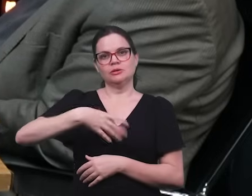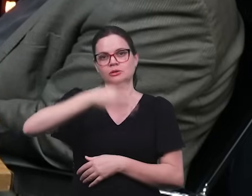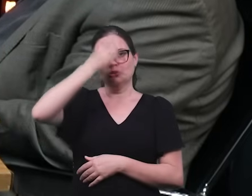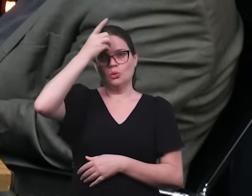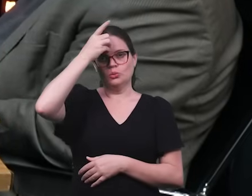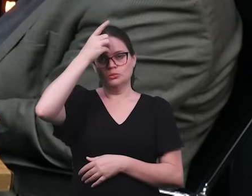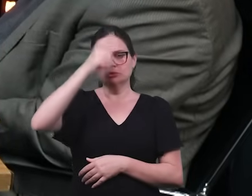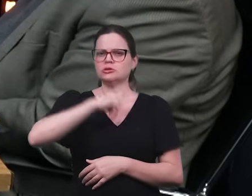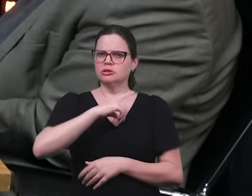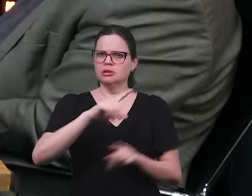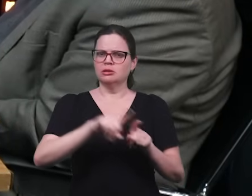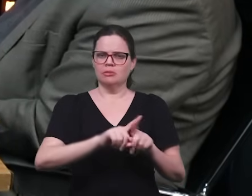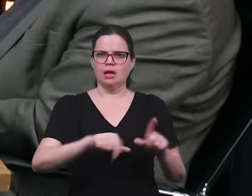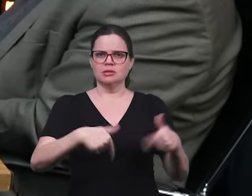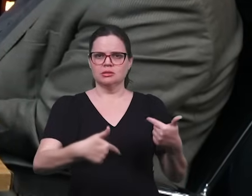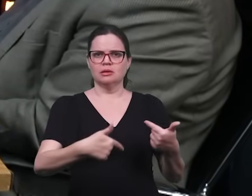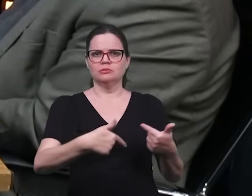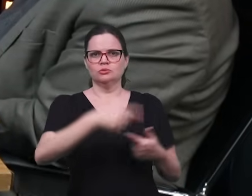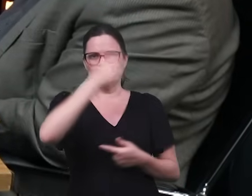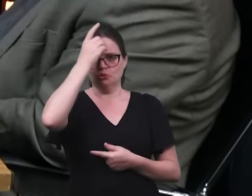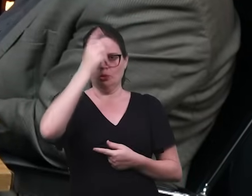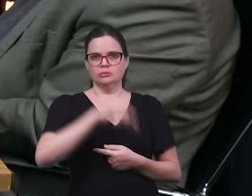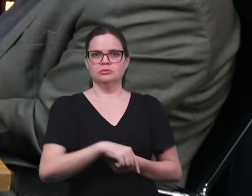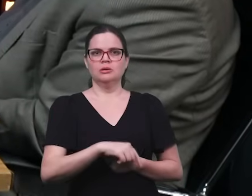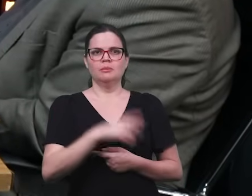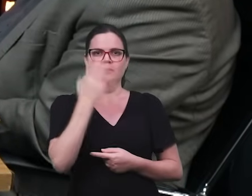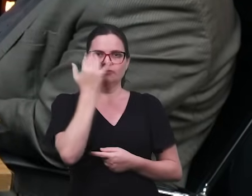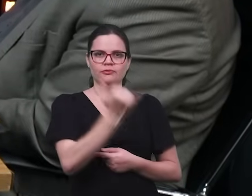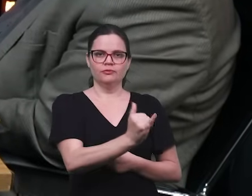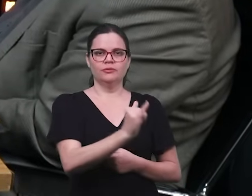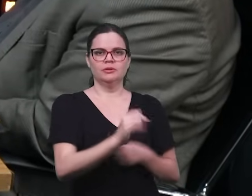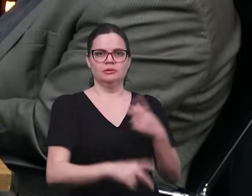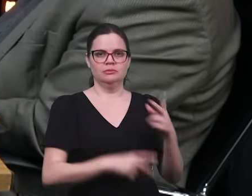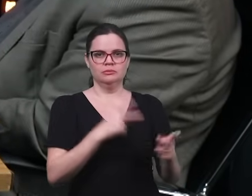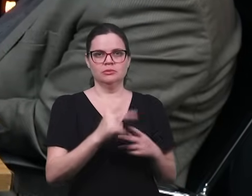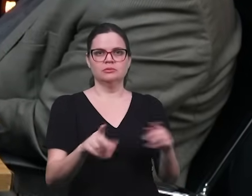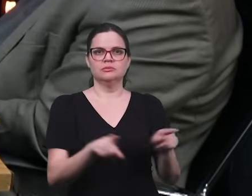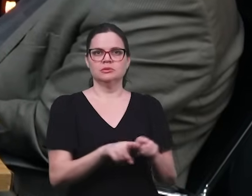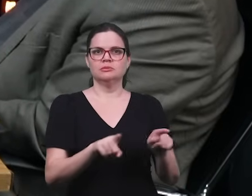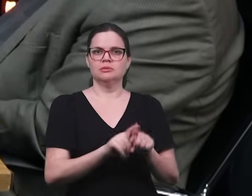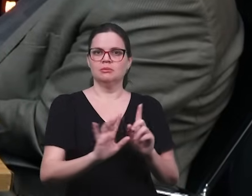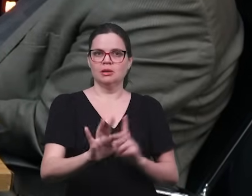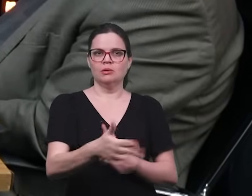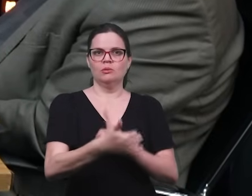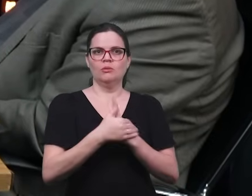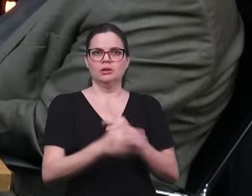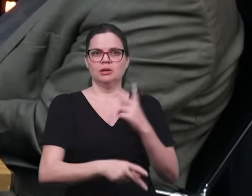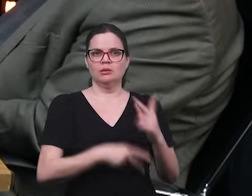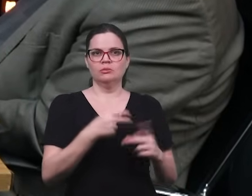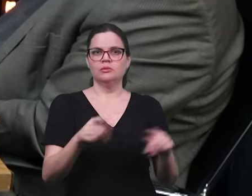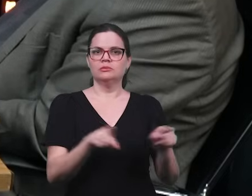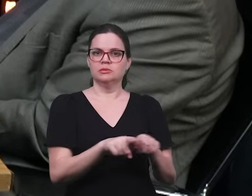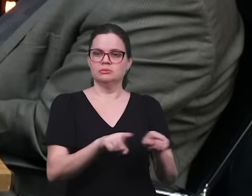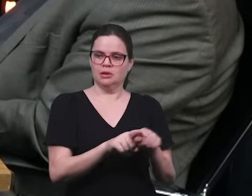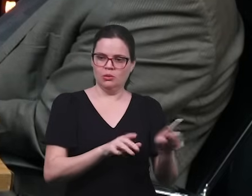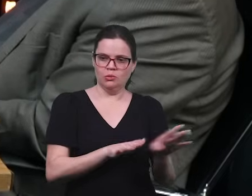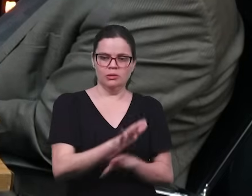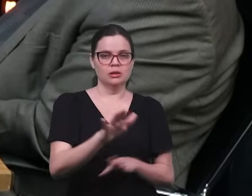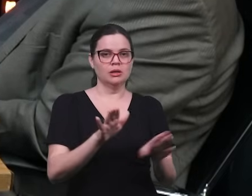eles operavam também para falar com o povo, para livrar o povo, para